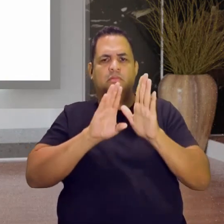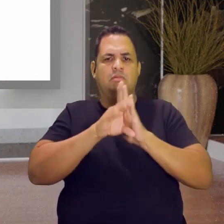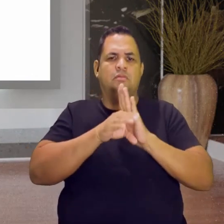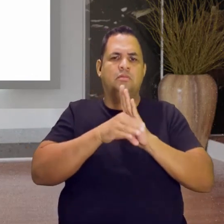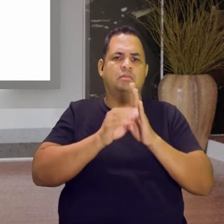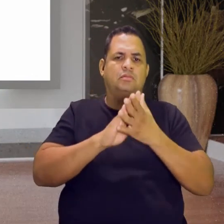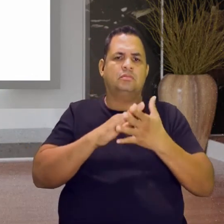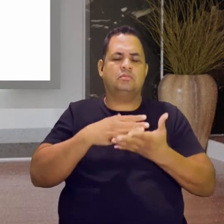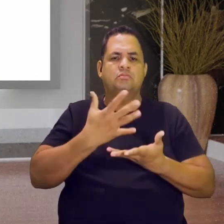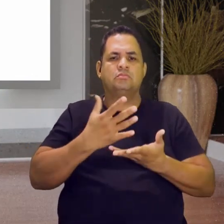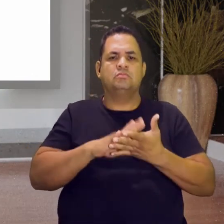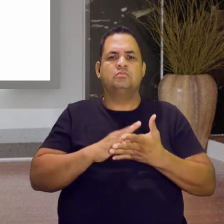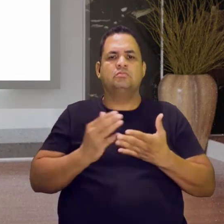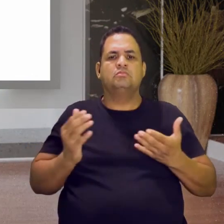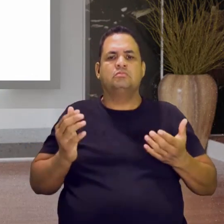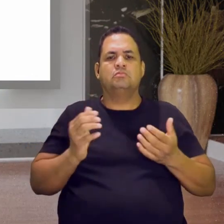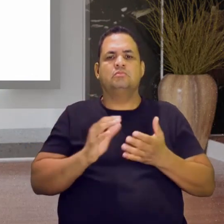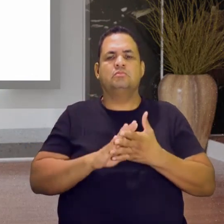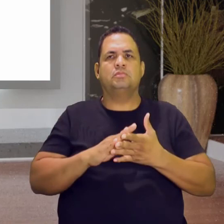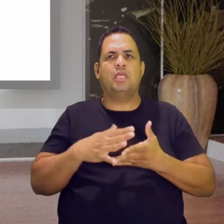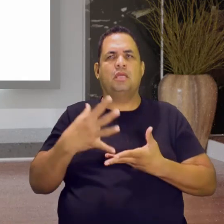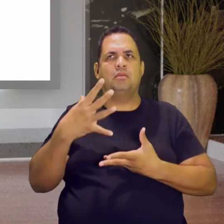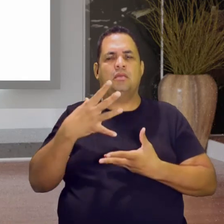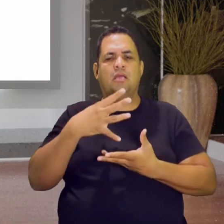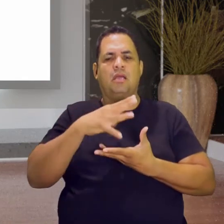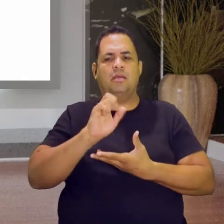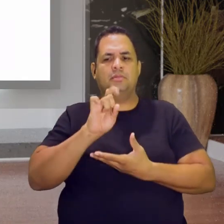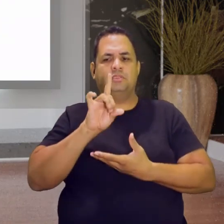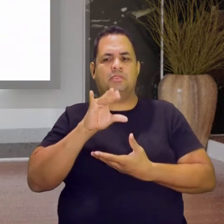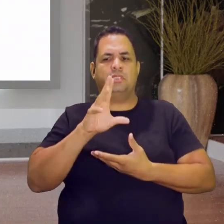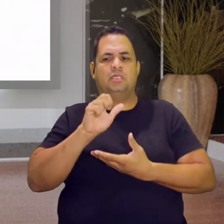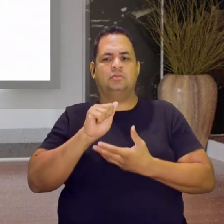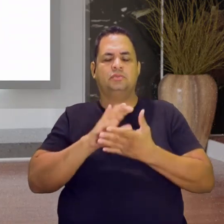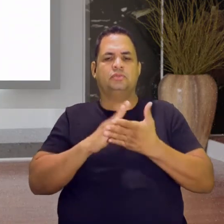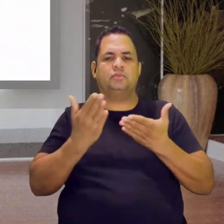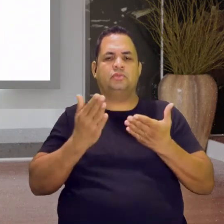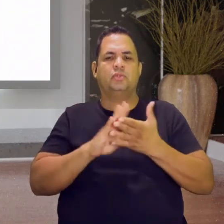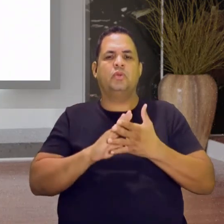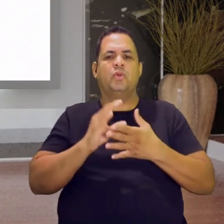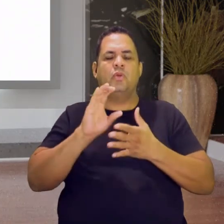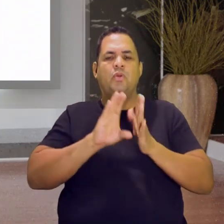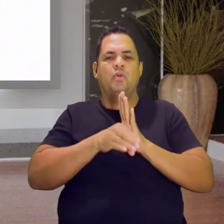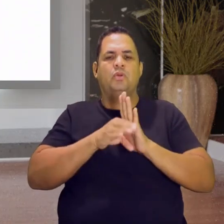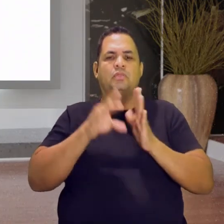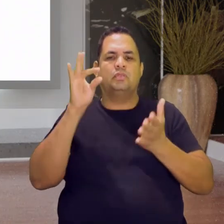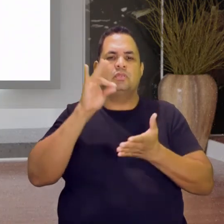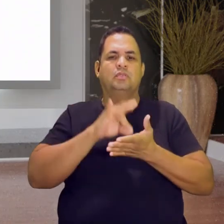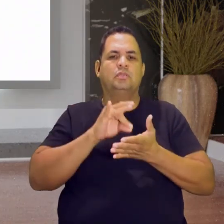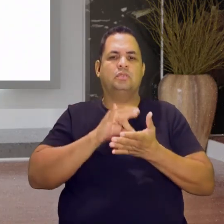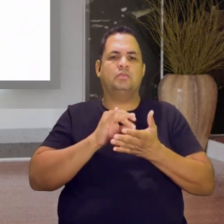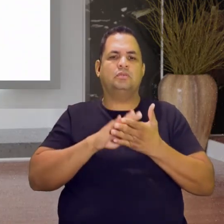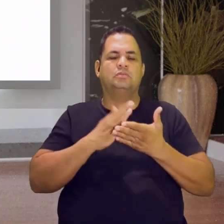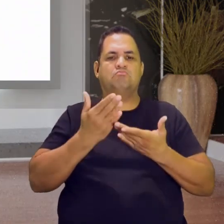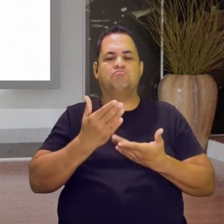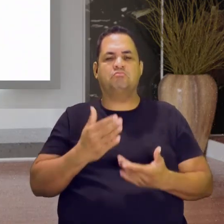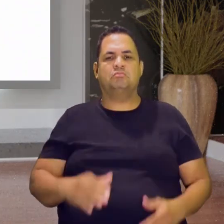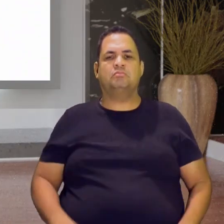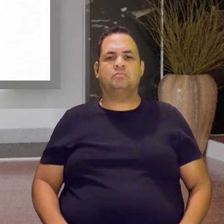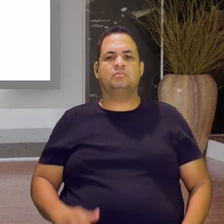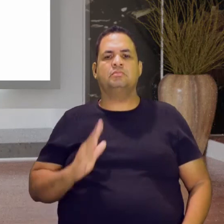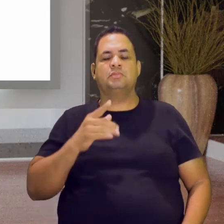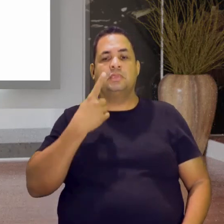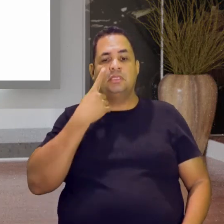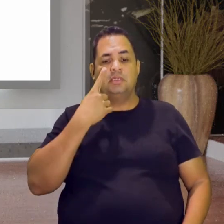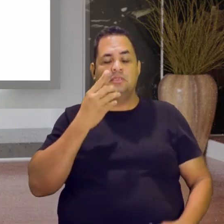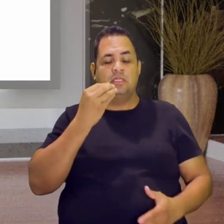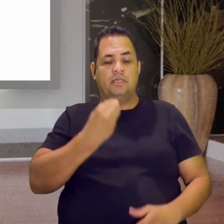conceitos abstratos com os conceitos reais, né? Muitas do que nós falamos aqui, vocês conhecem, vocês